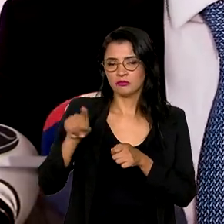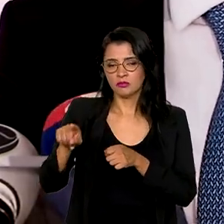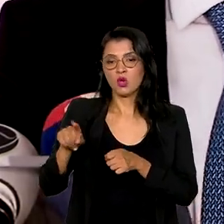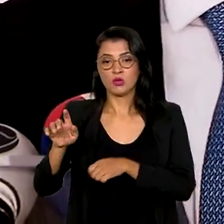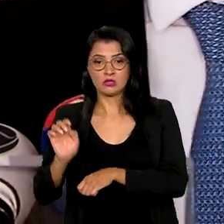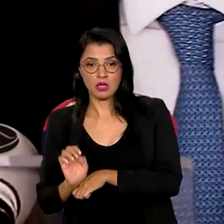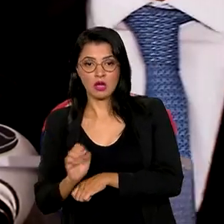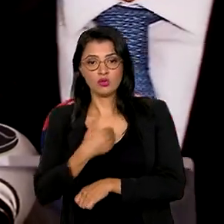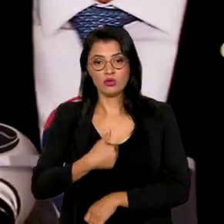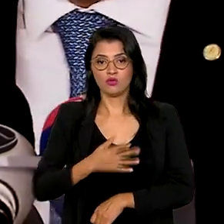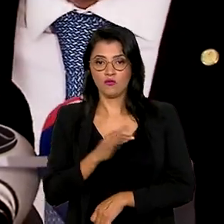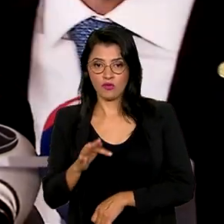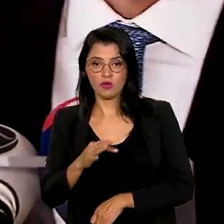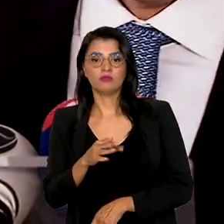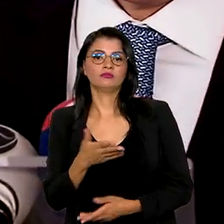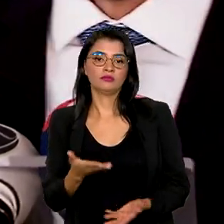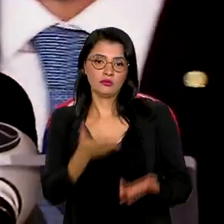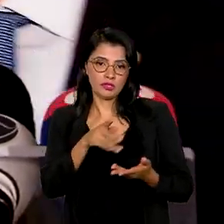república